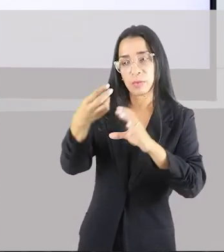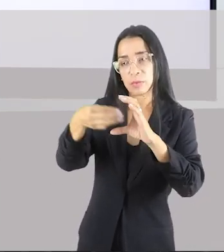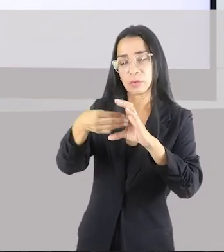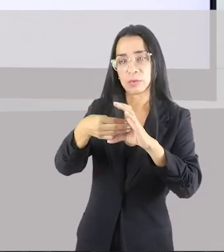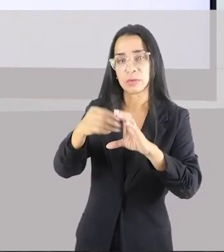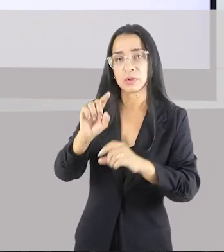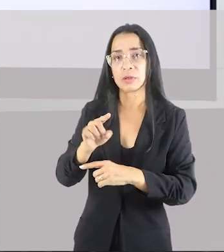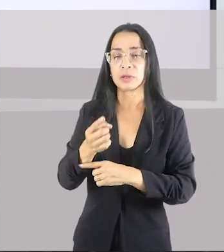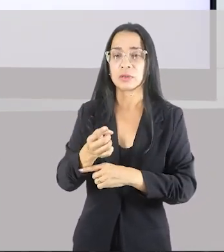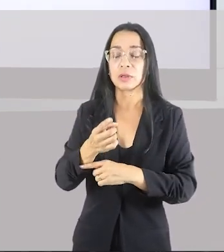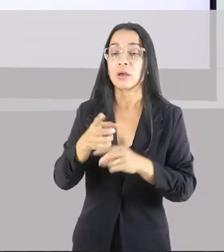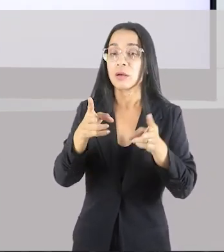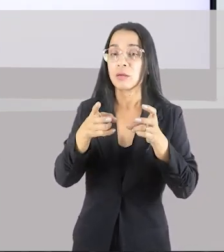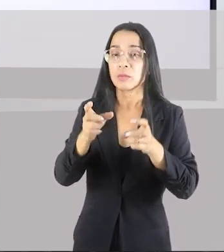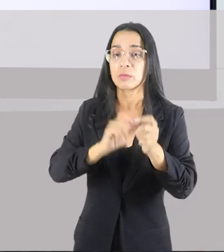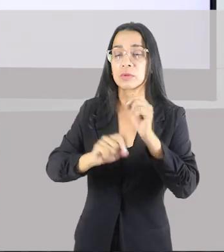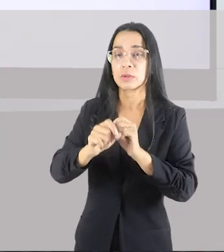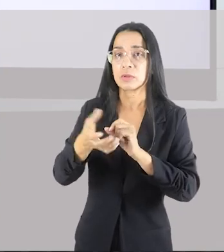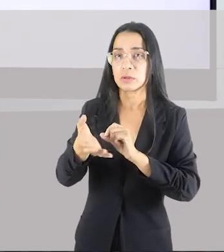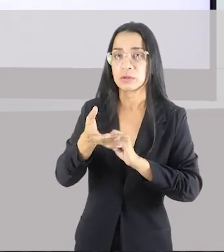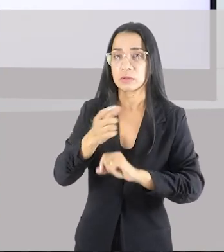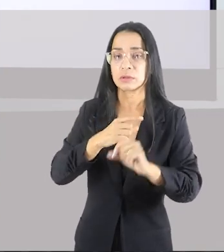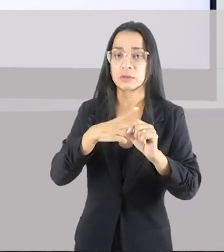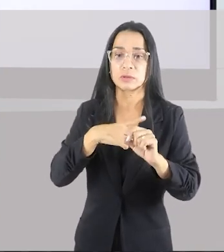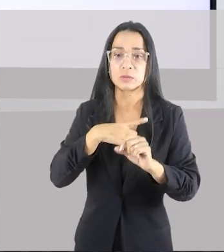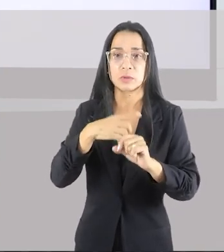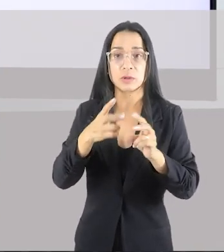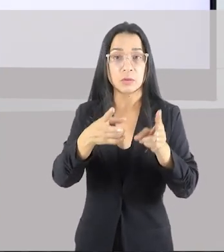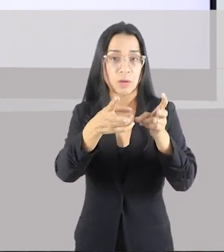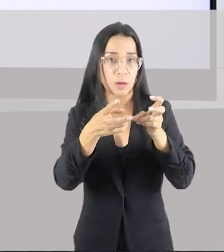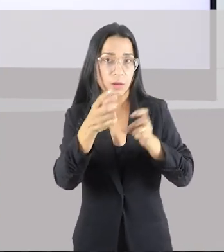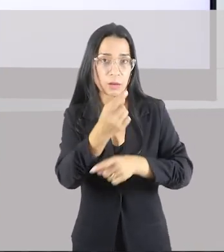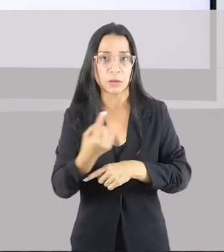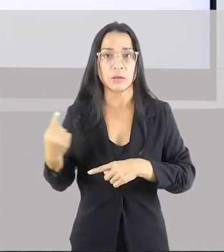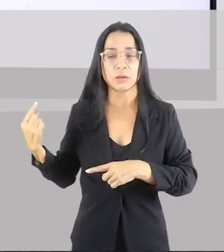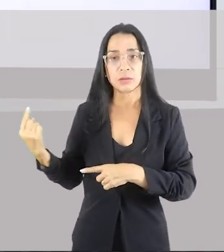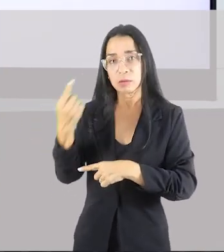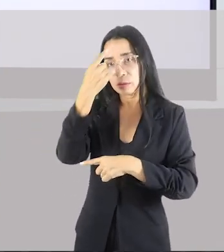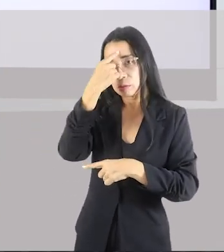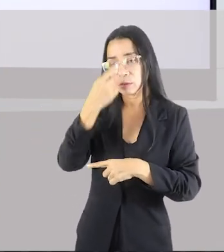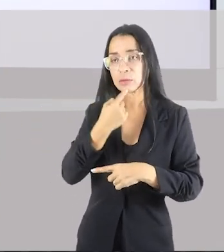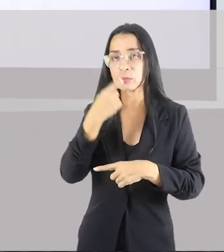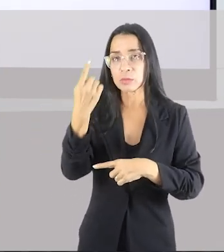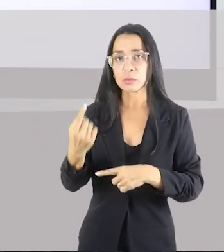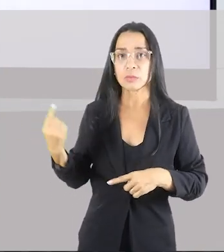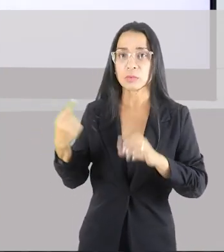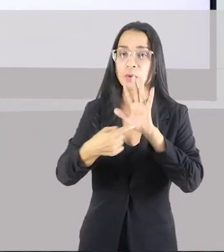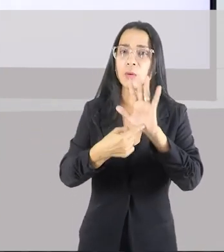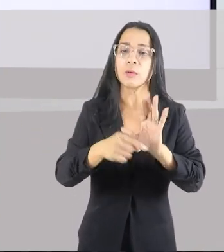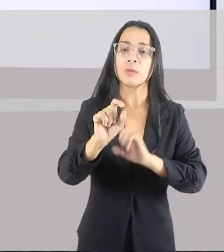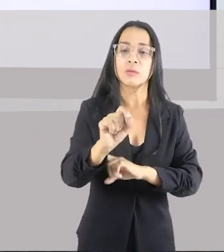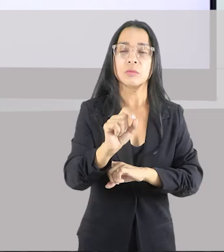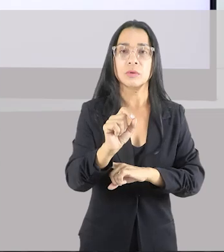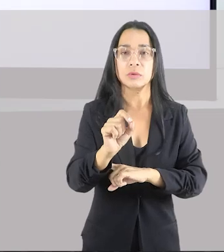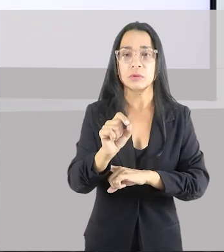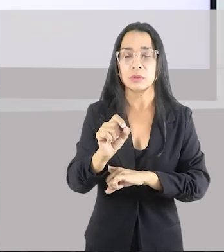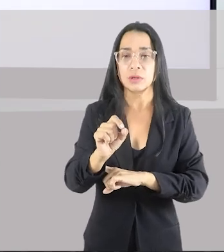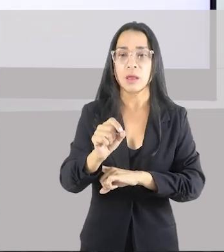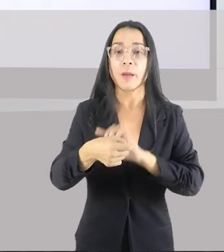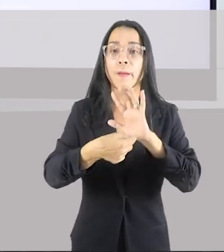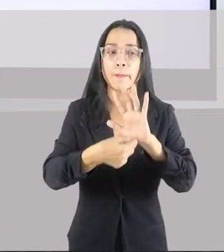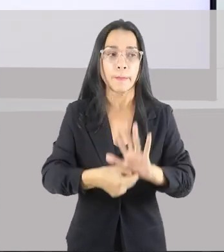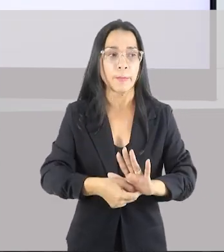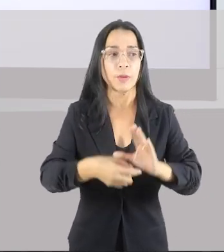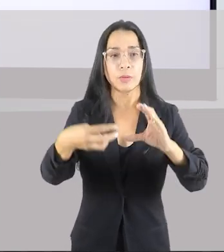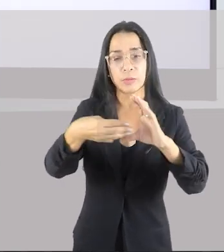né? Então você observa, eu queria muito que você tivesse uma atenção nessa figura, porque ela mostra o que para você? Ela mostra uma